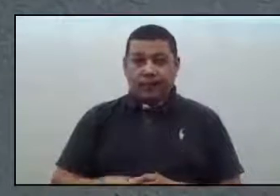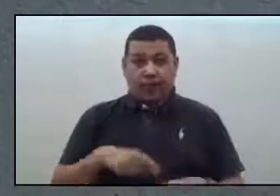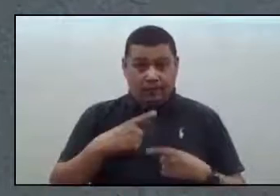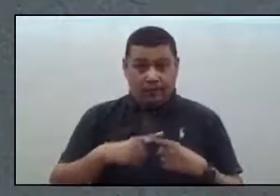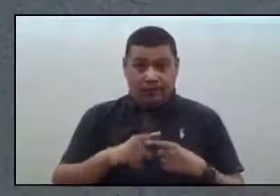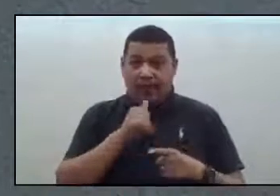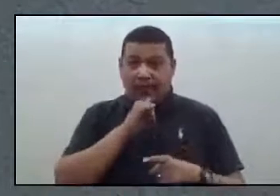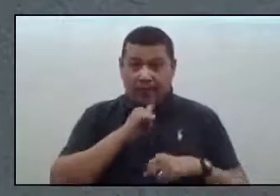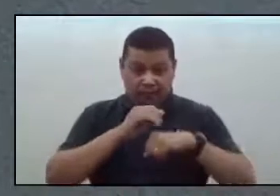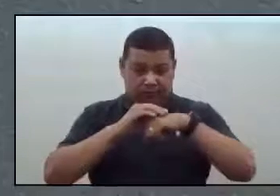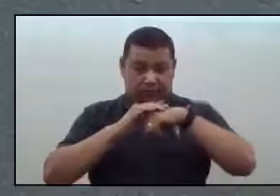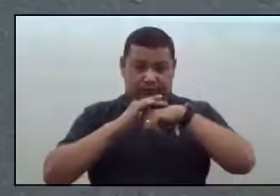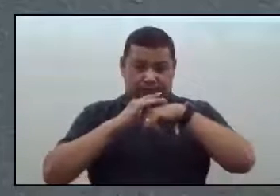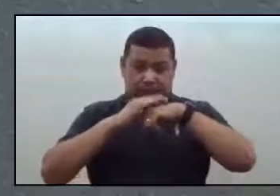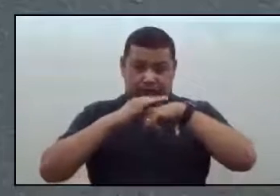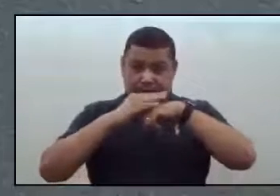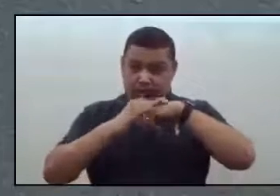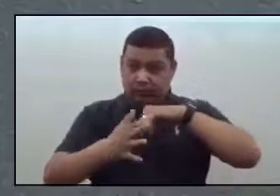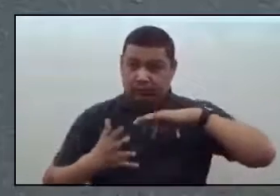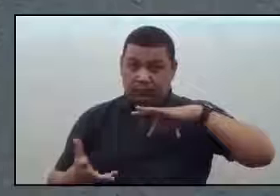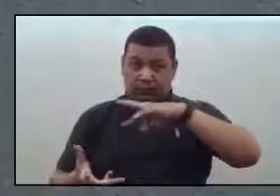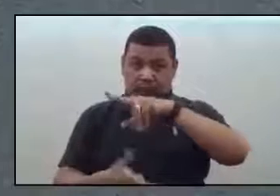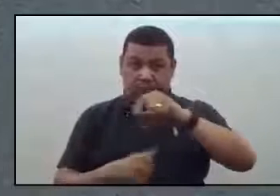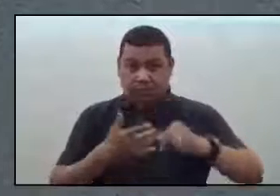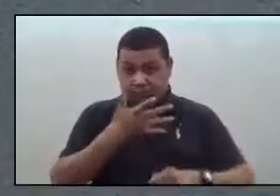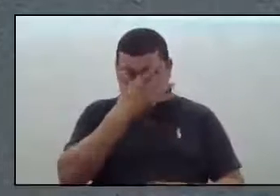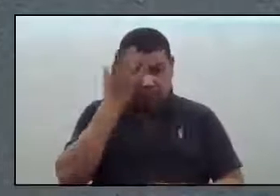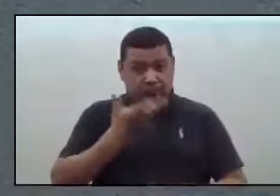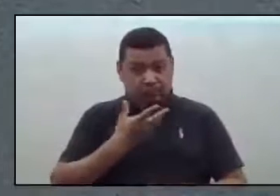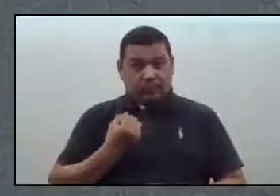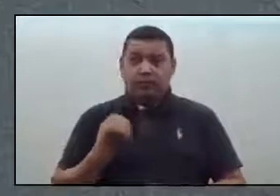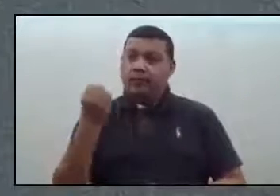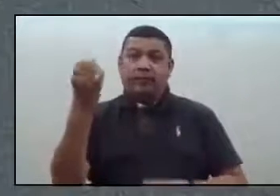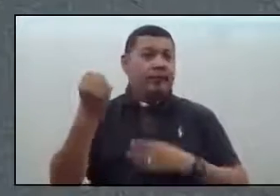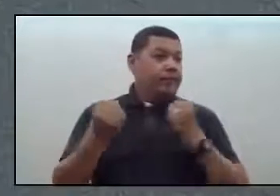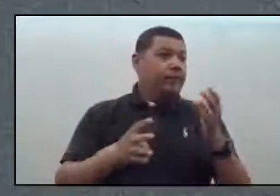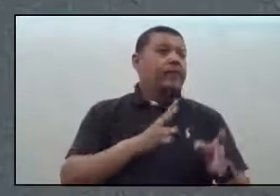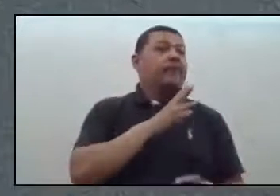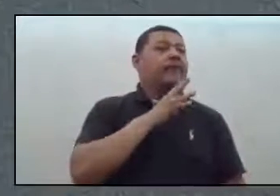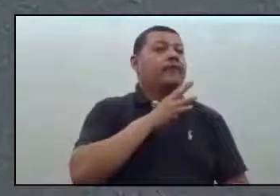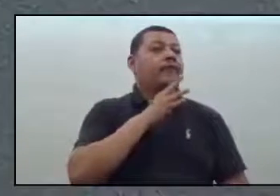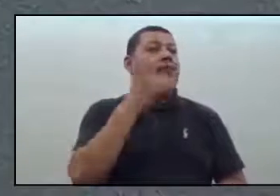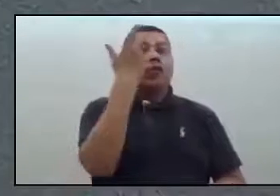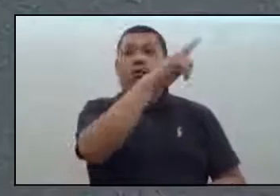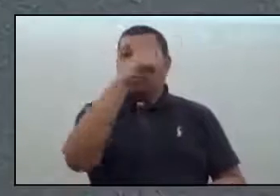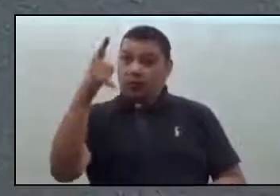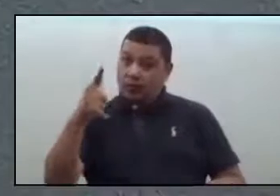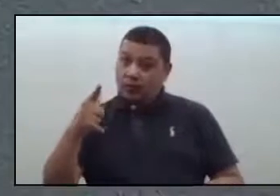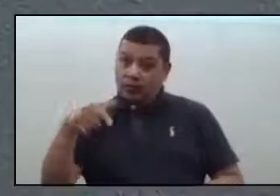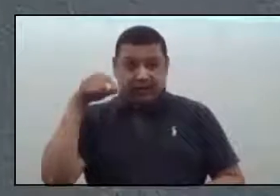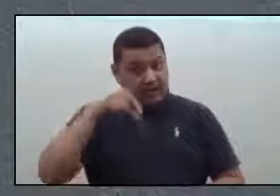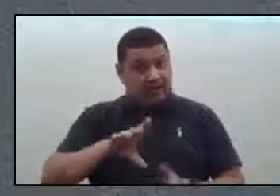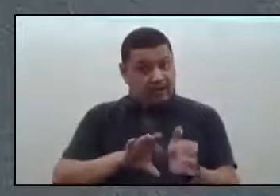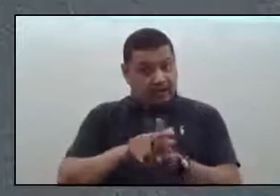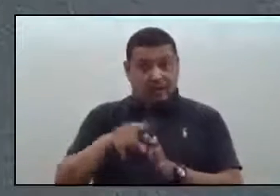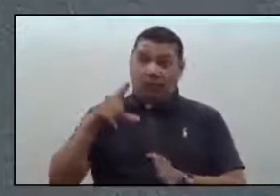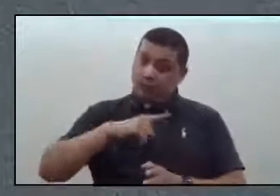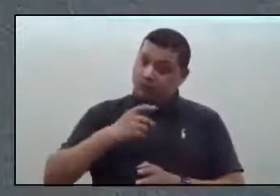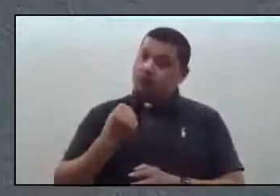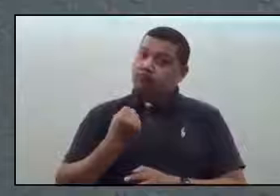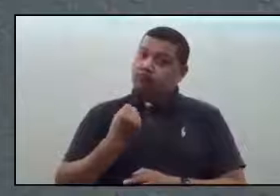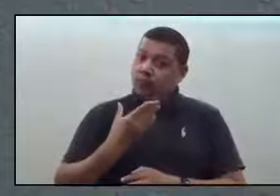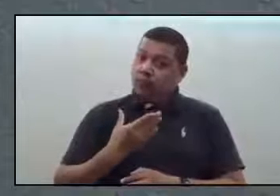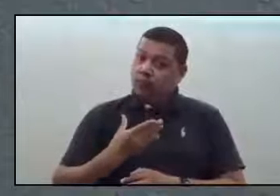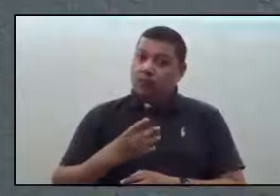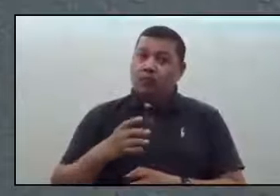agora, todos estão querendo sair, conhecer novos lugares, novas cidades, e Cacoal é um atrativo, sem dúvida, aqui no